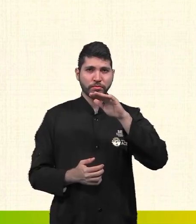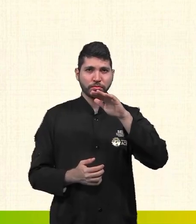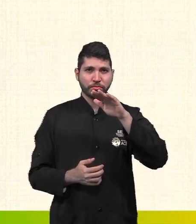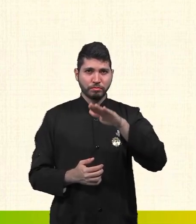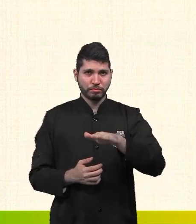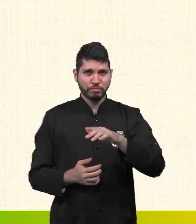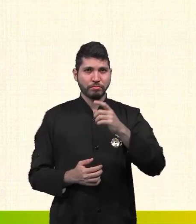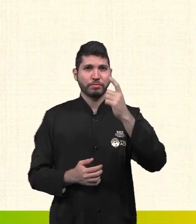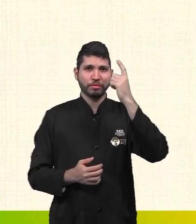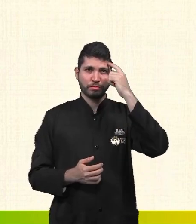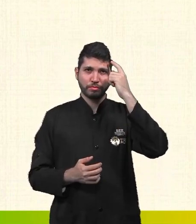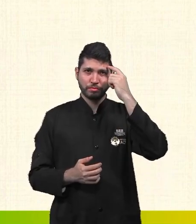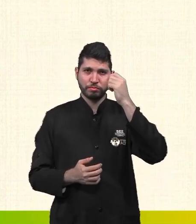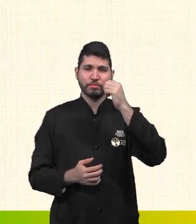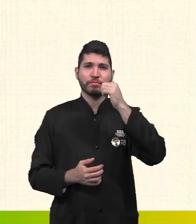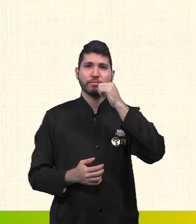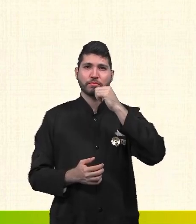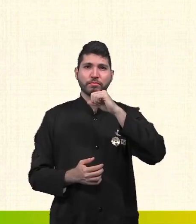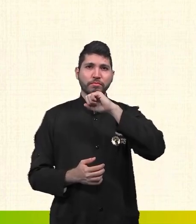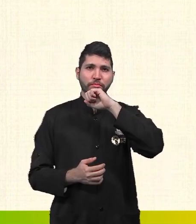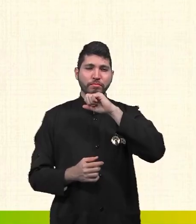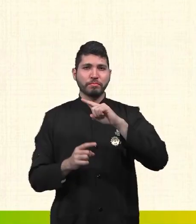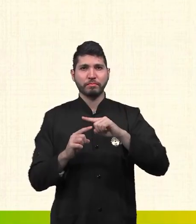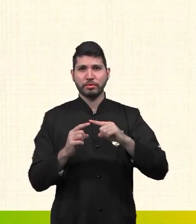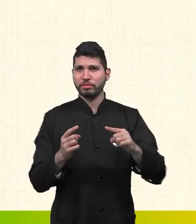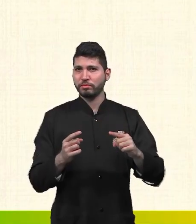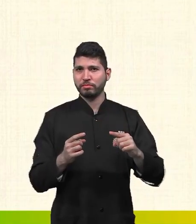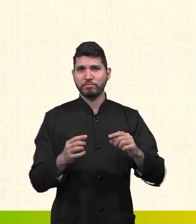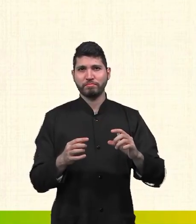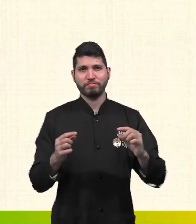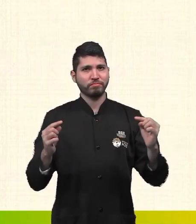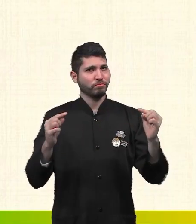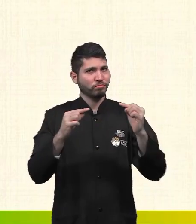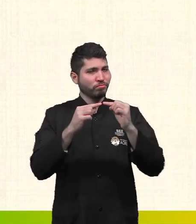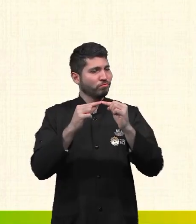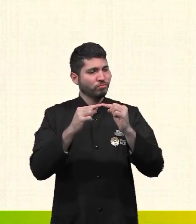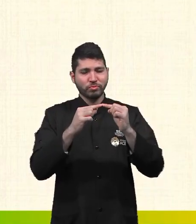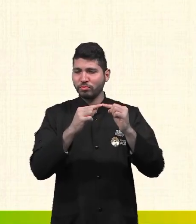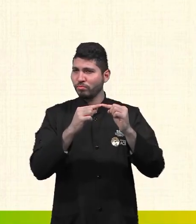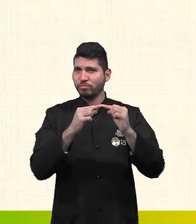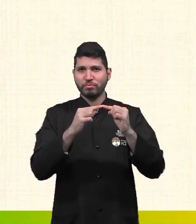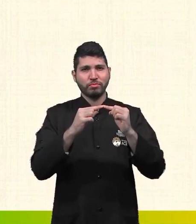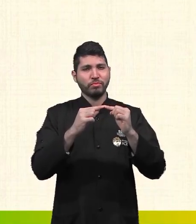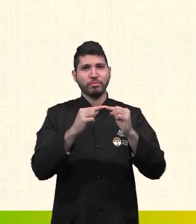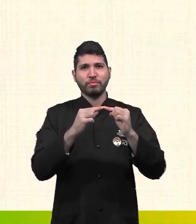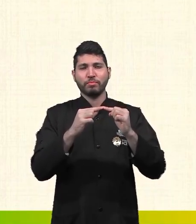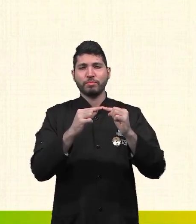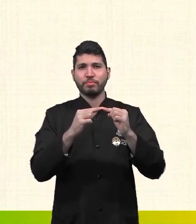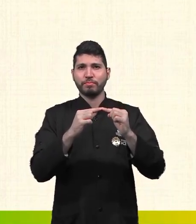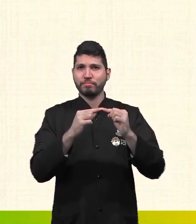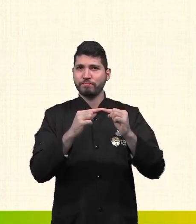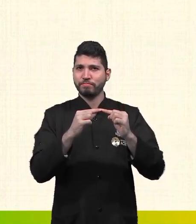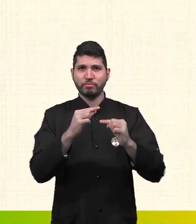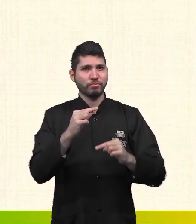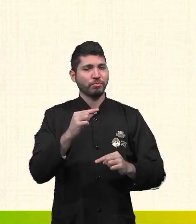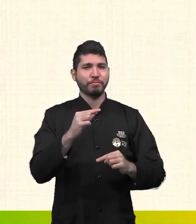dele, nesse caso aqui, a letra A não vai se encaixar na nossa questão, tudo bem? Na letra B,